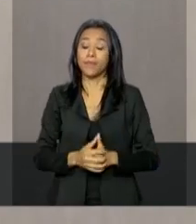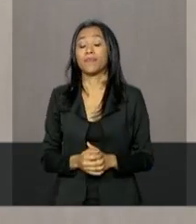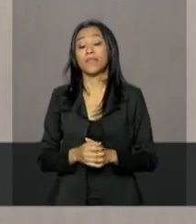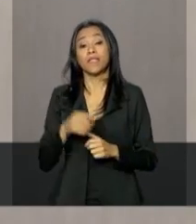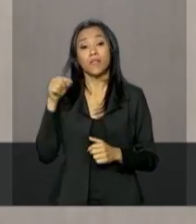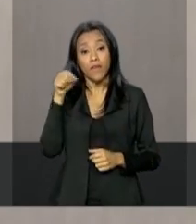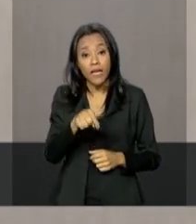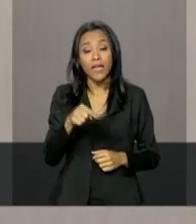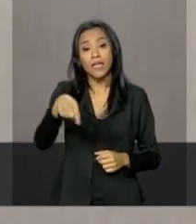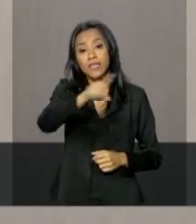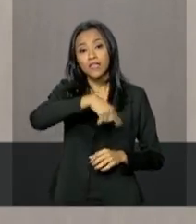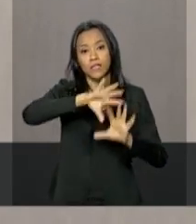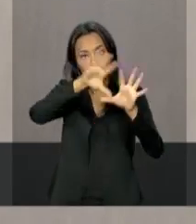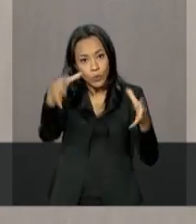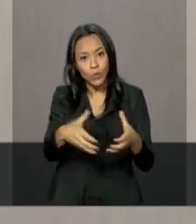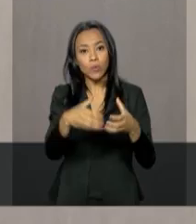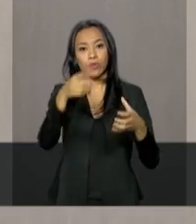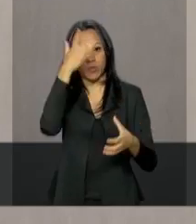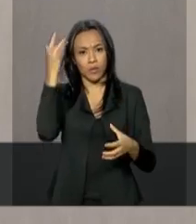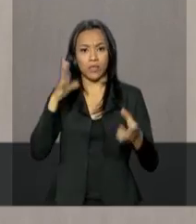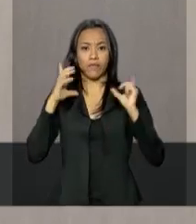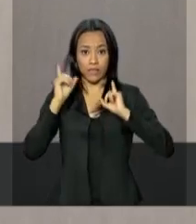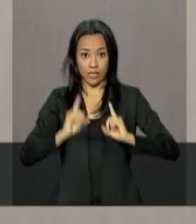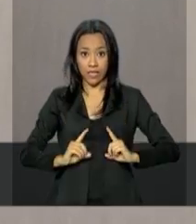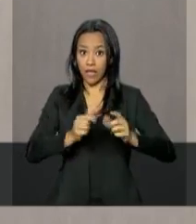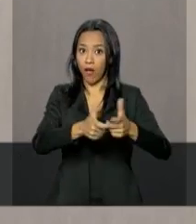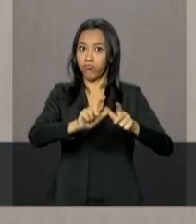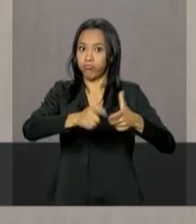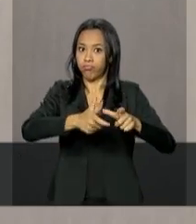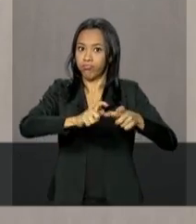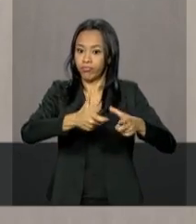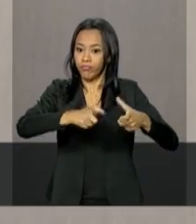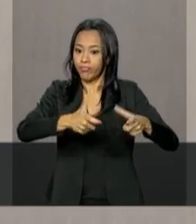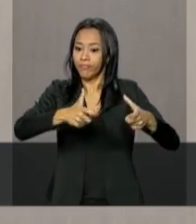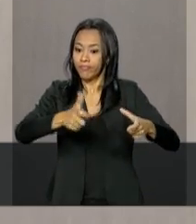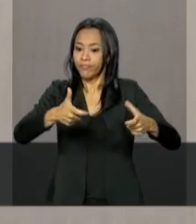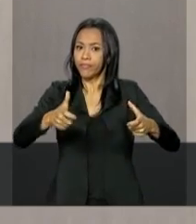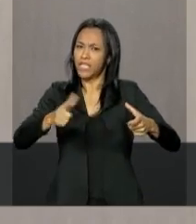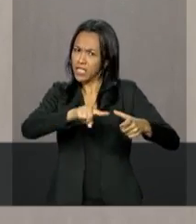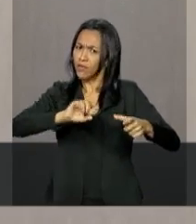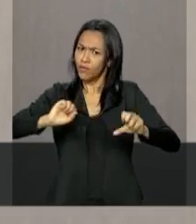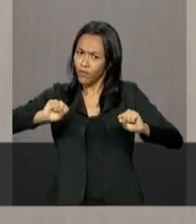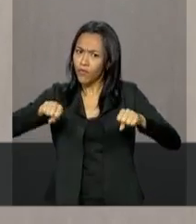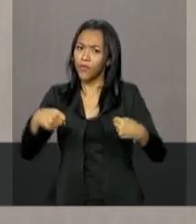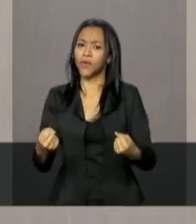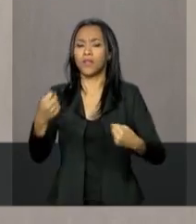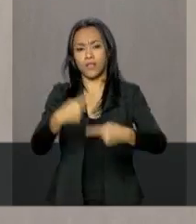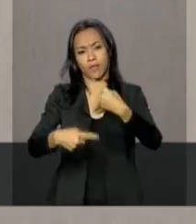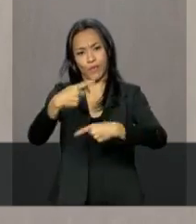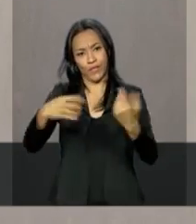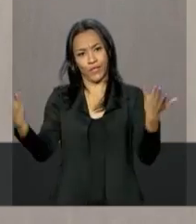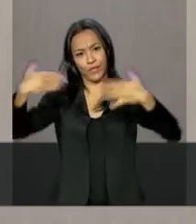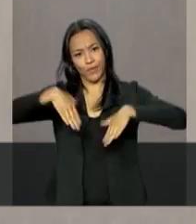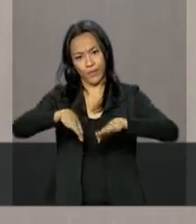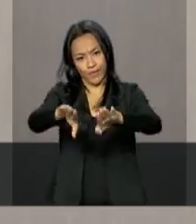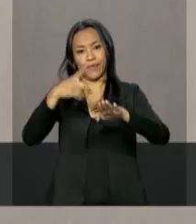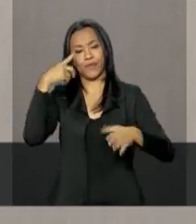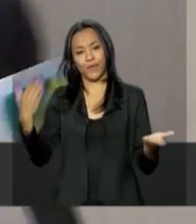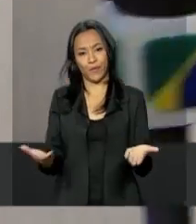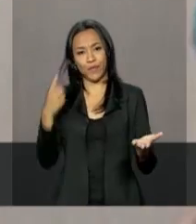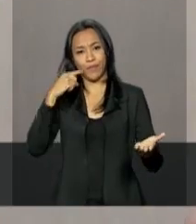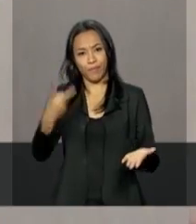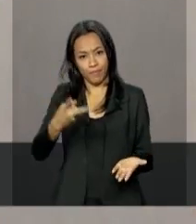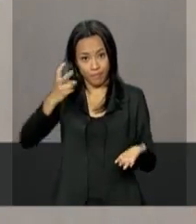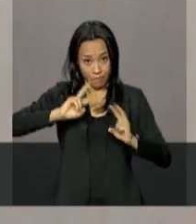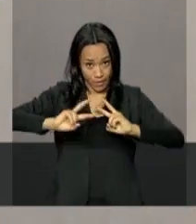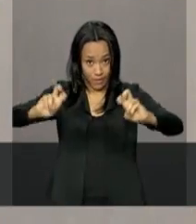Então, esse contingente aumenta e a política de inclusão se fortalece a partir desses dados que nós verificamos hoje.